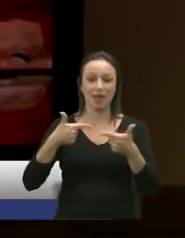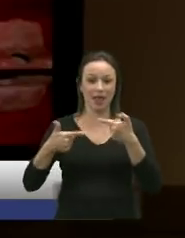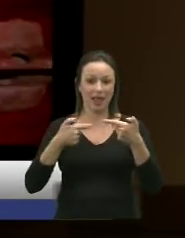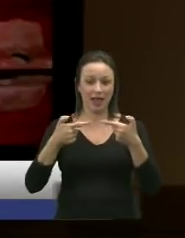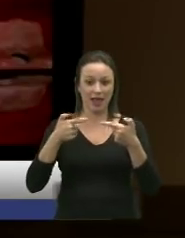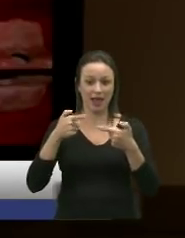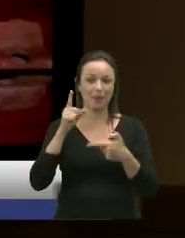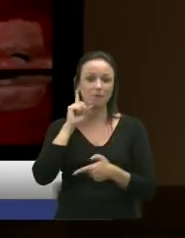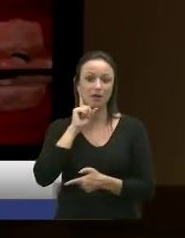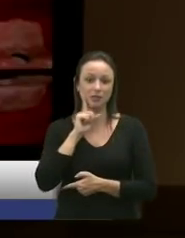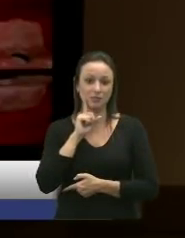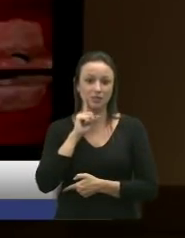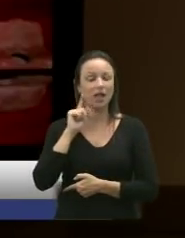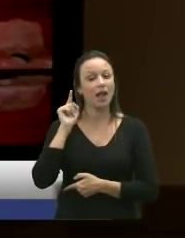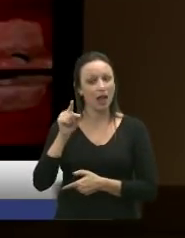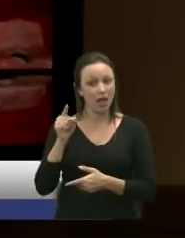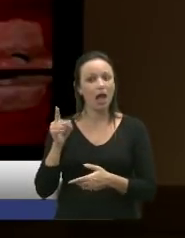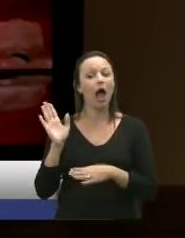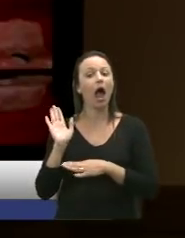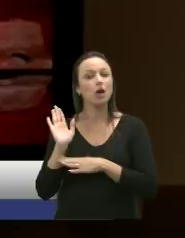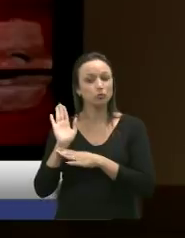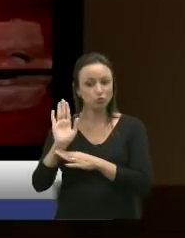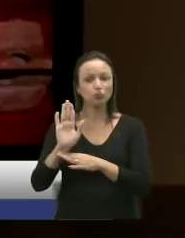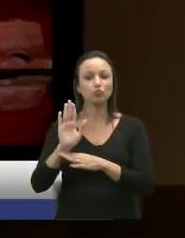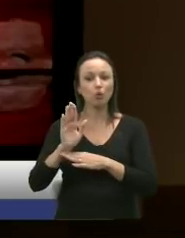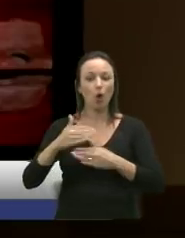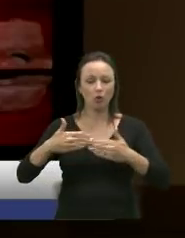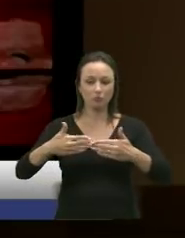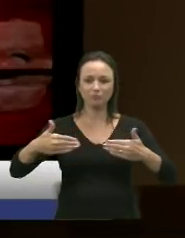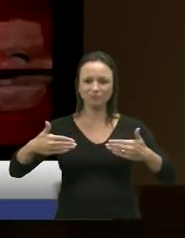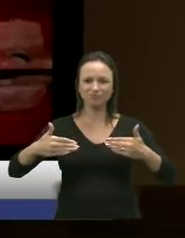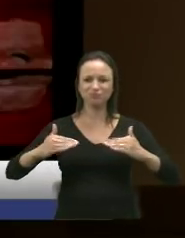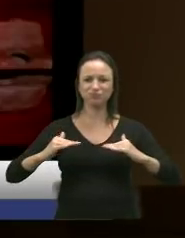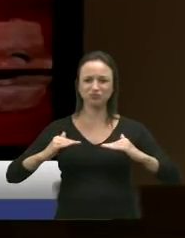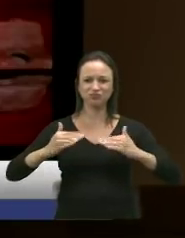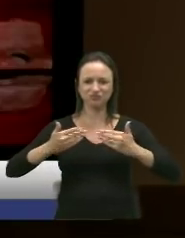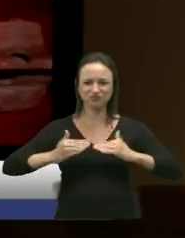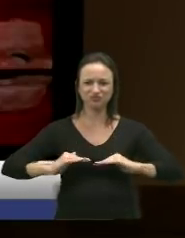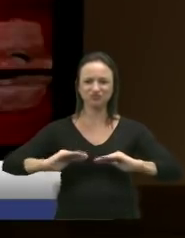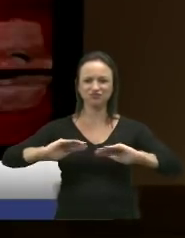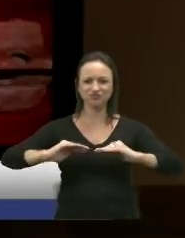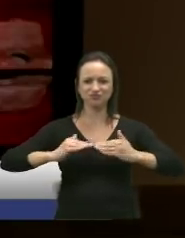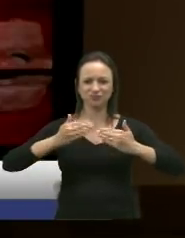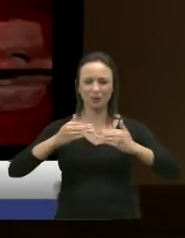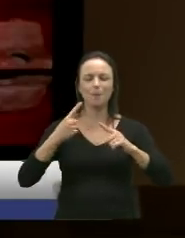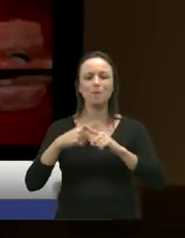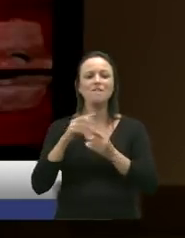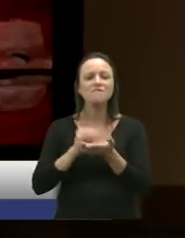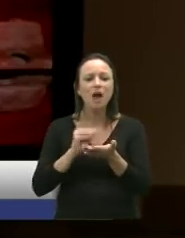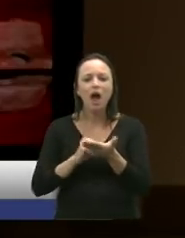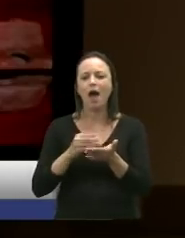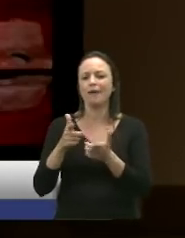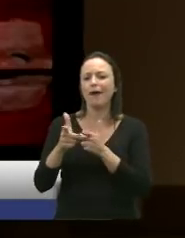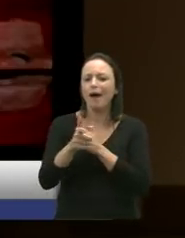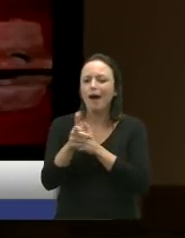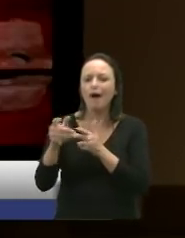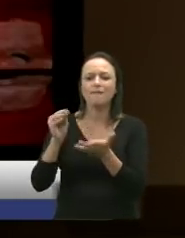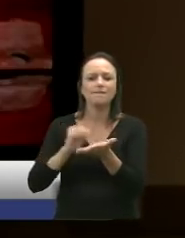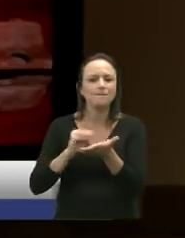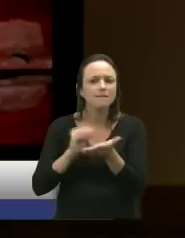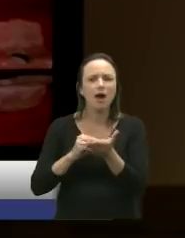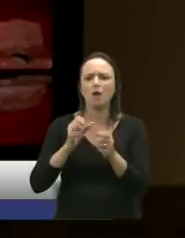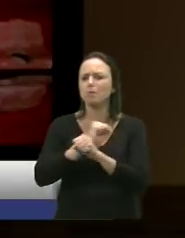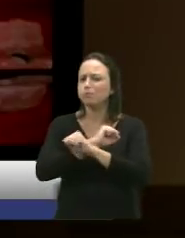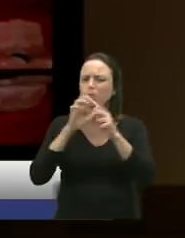aqui ajudou muito a segurar as trincheiras de São Paulo, porque faltava munição, faltava armamento. Além de morteiro, granada de mão e